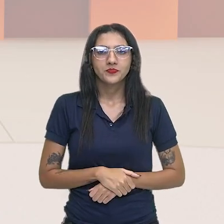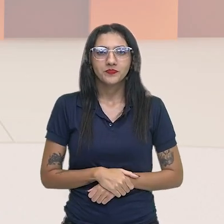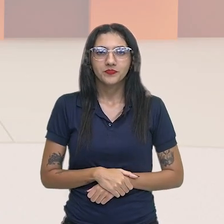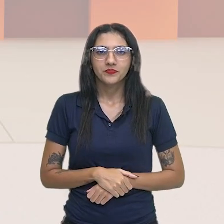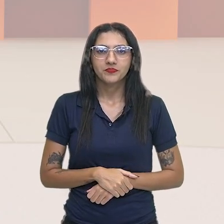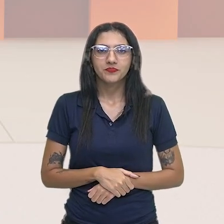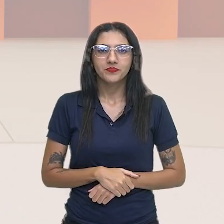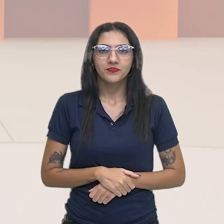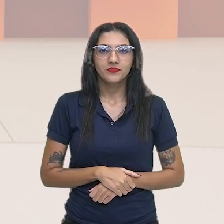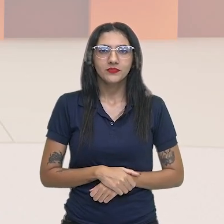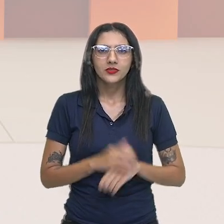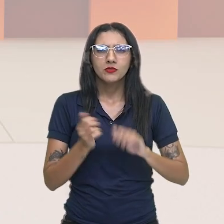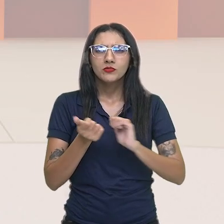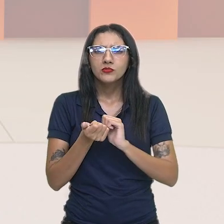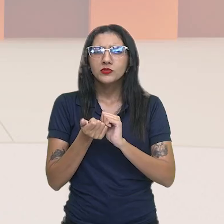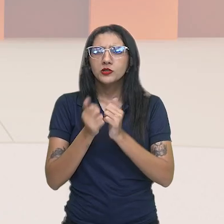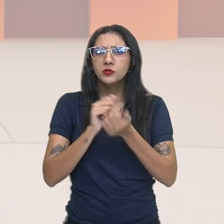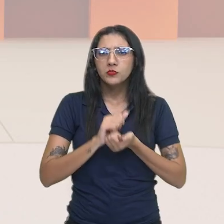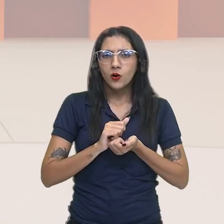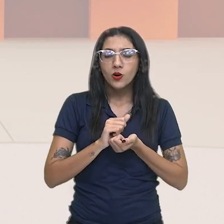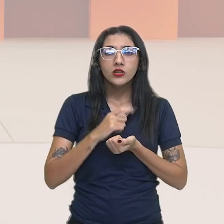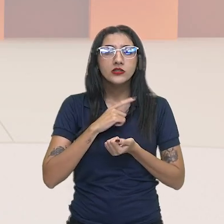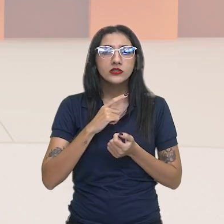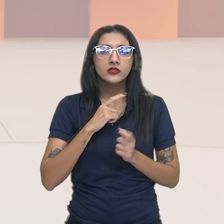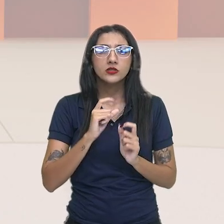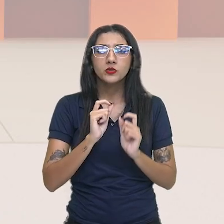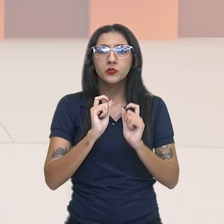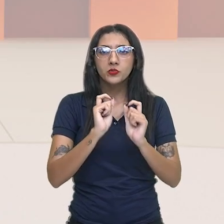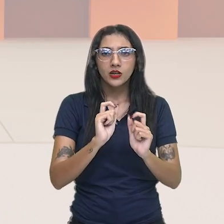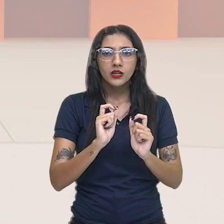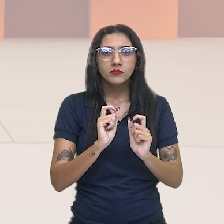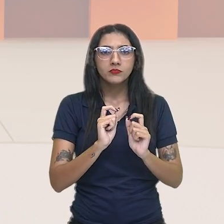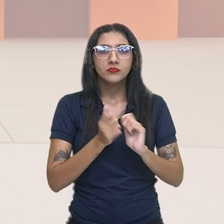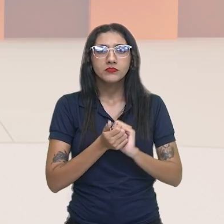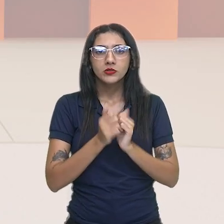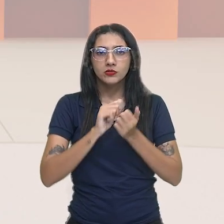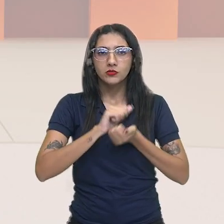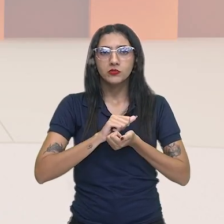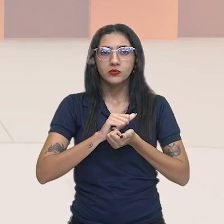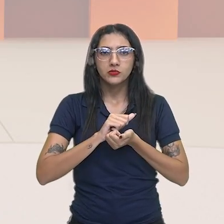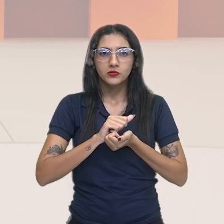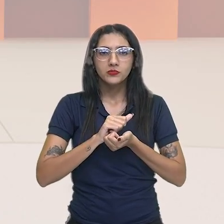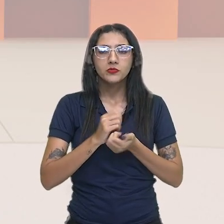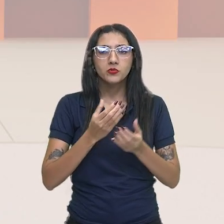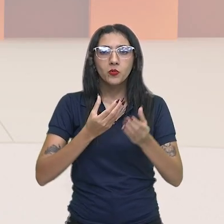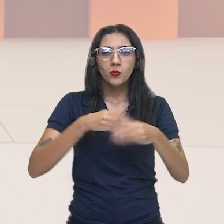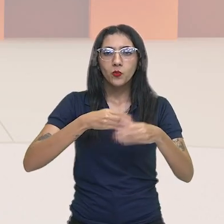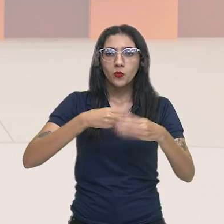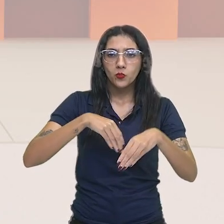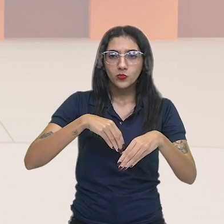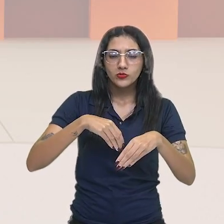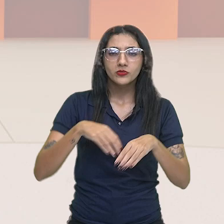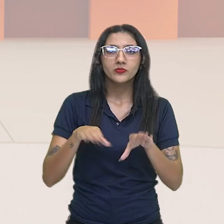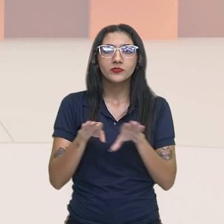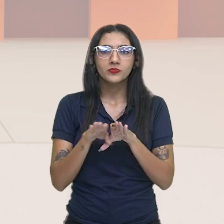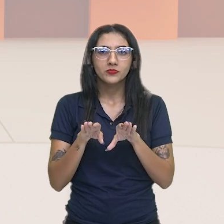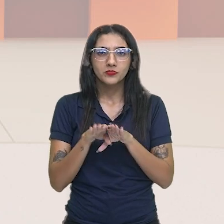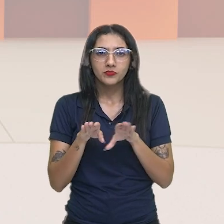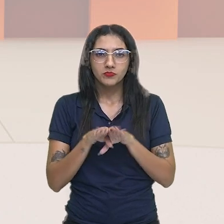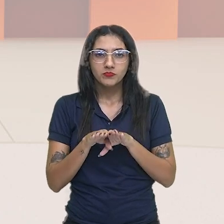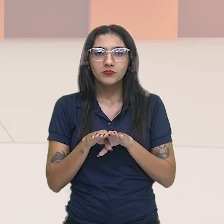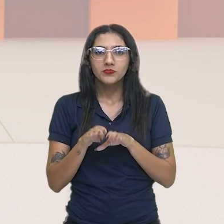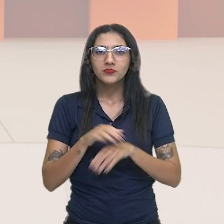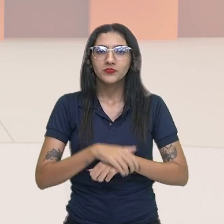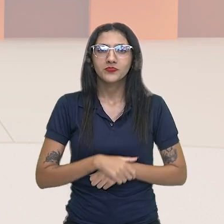nos recursos, nós temos o quê? Nos esportes e nos concursos. Falei